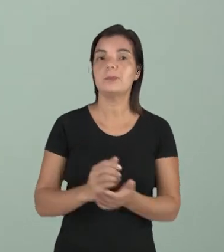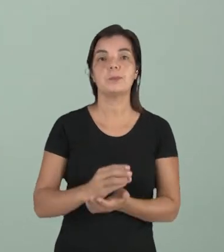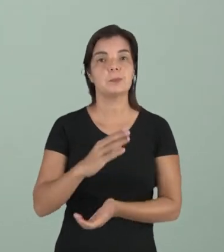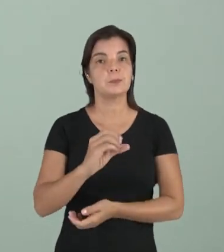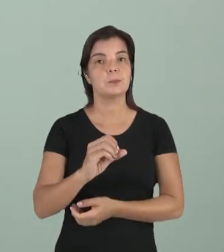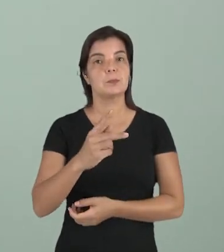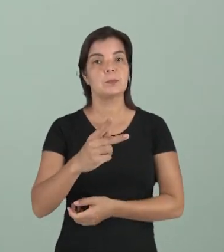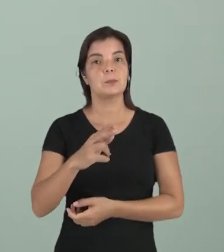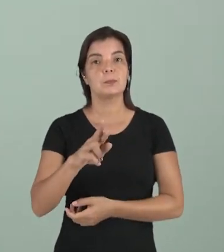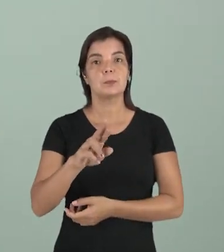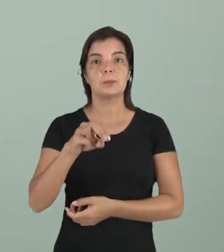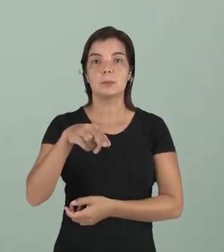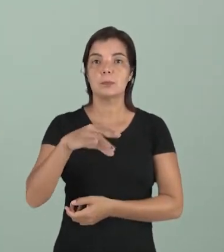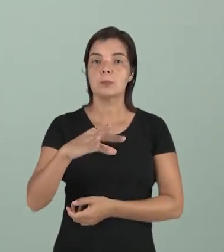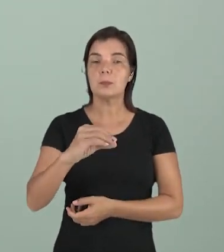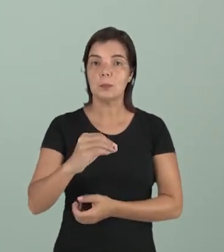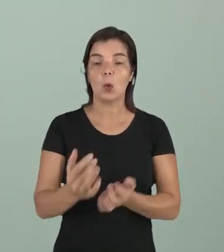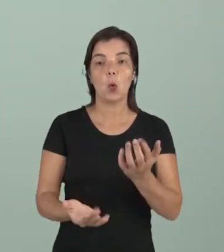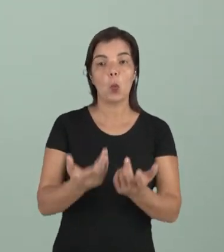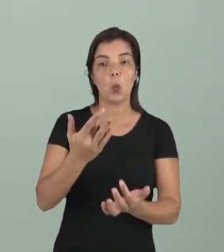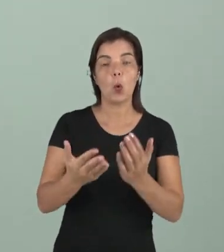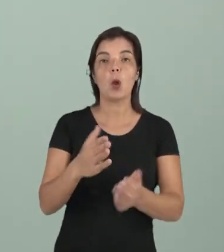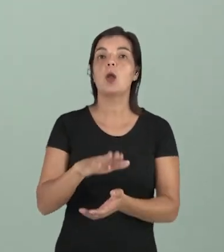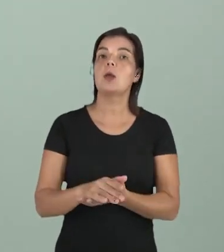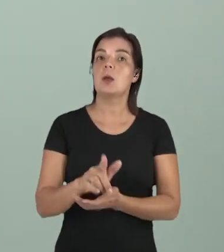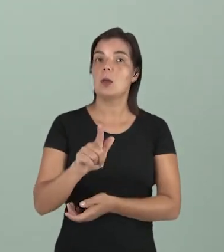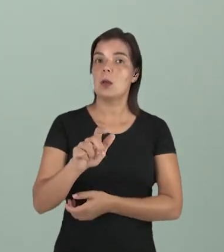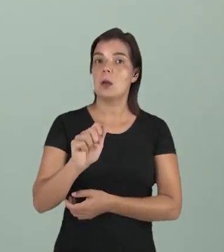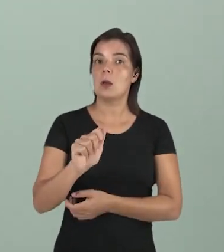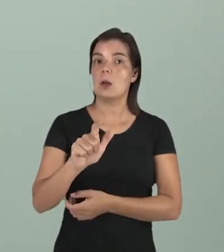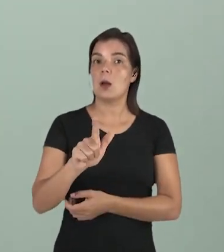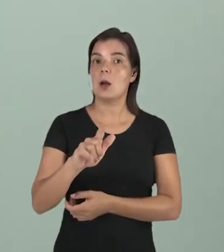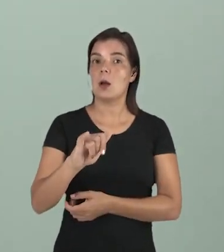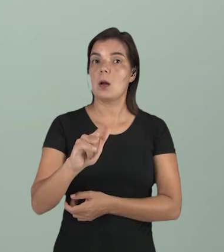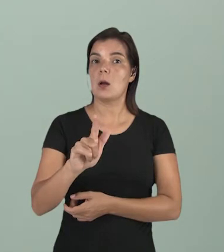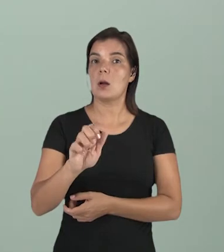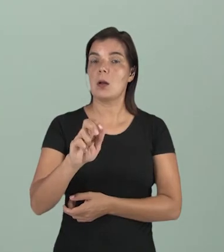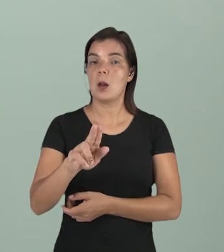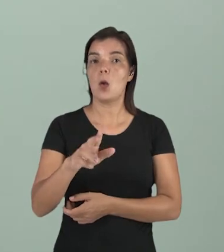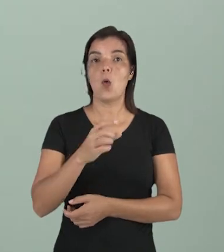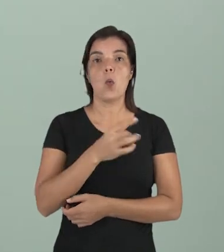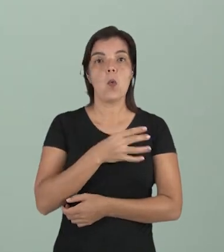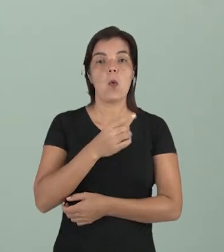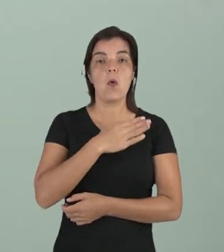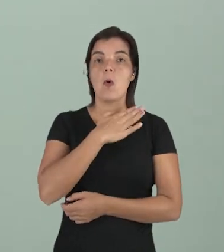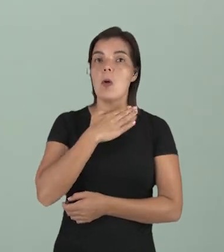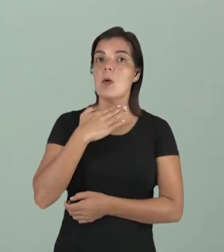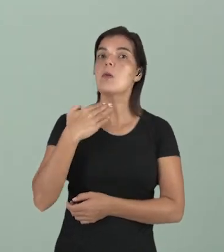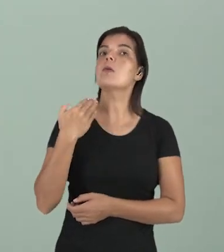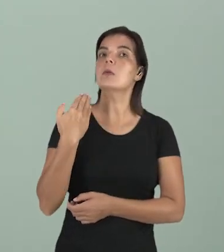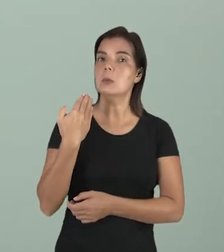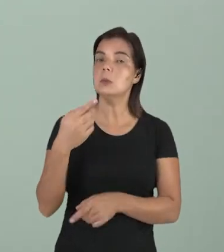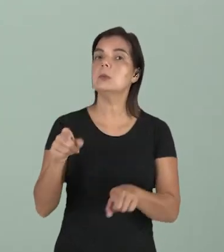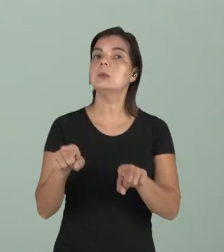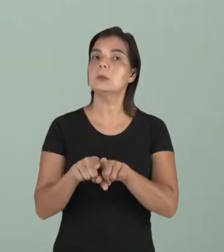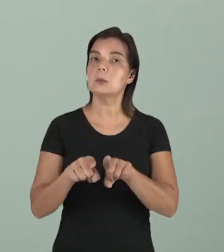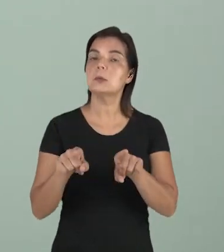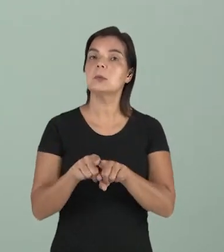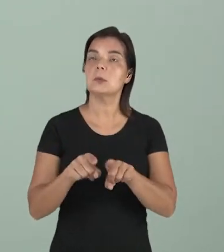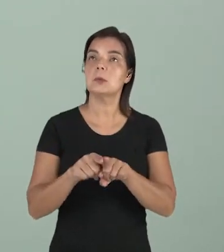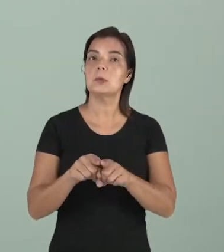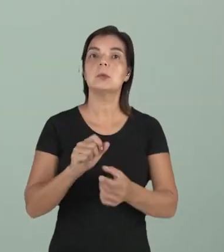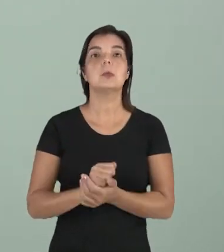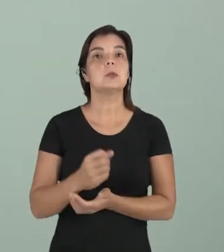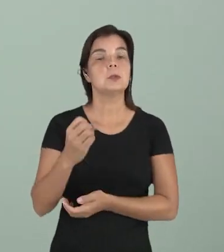Copérnico foi lançado à fogueira e Galileu, com medo de morrer, porque Galileu foi um dos grandes personagens, foi protagonista